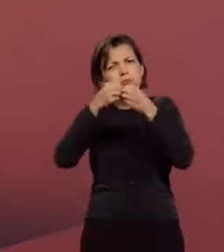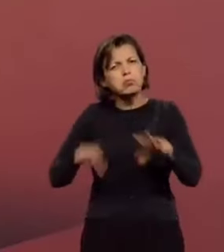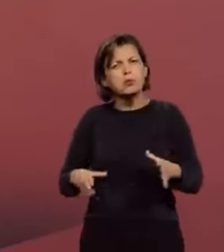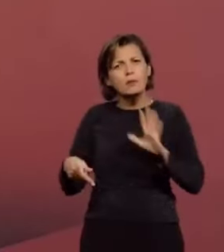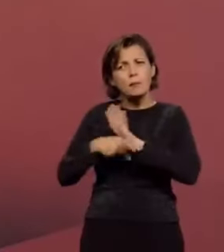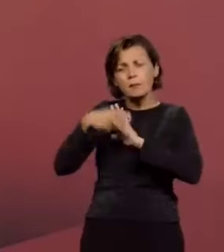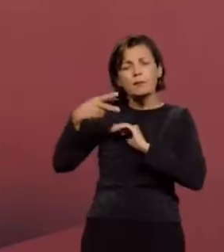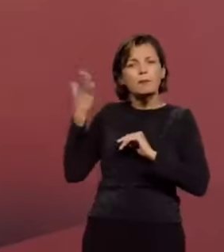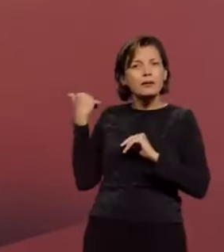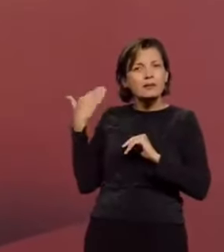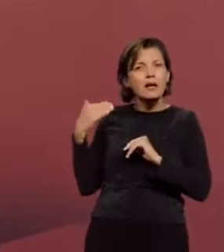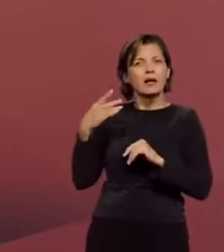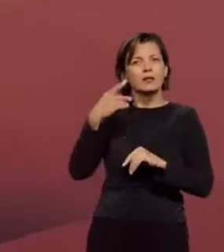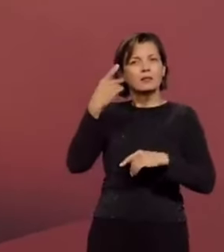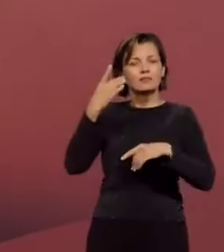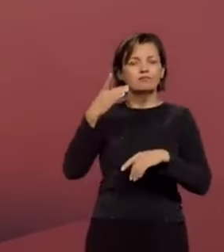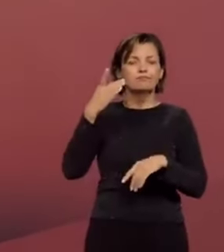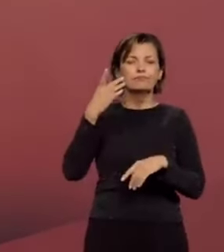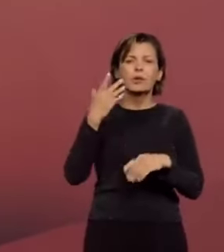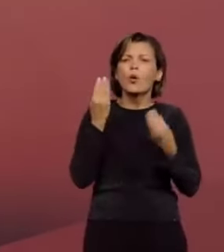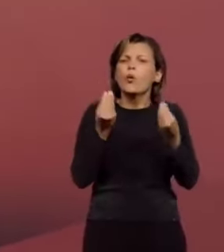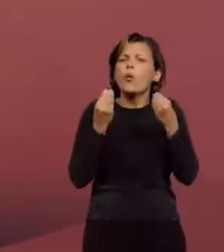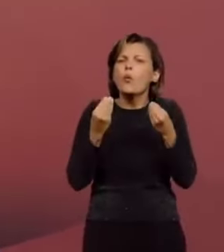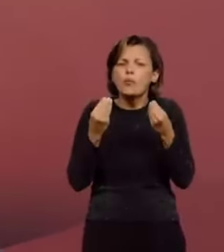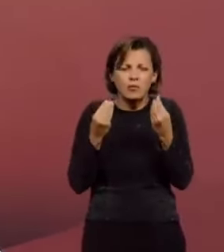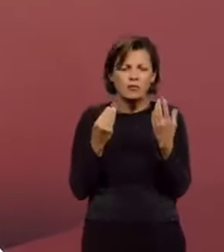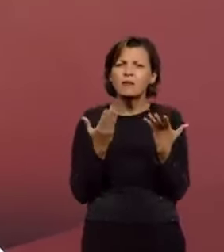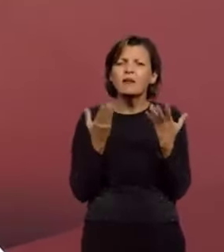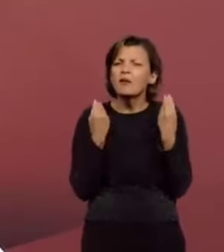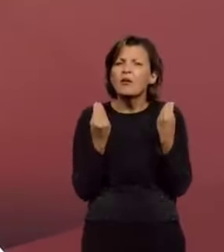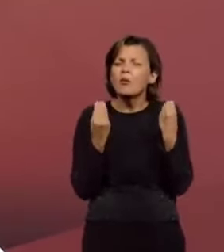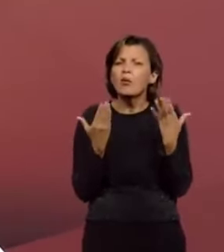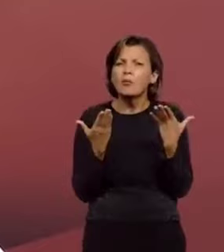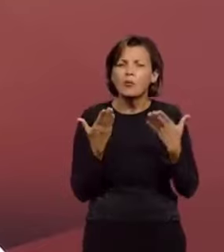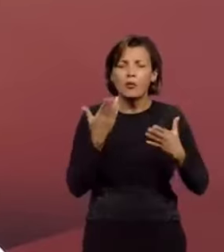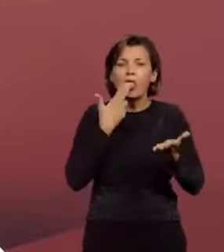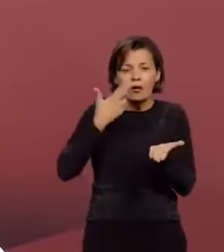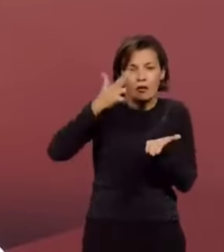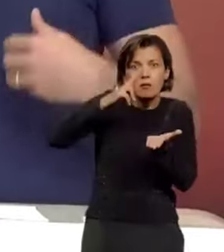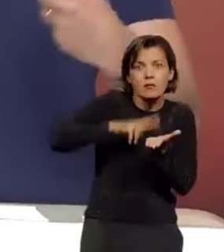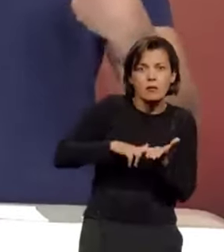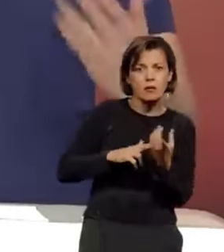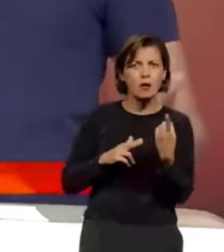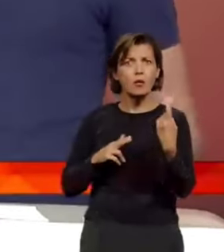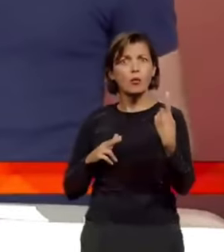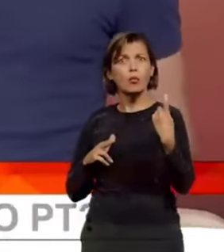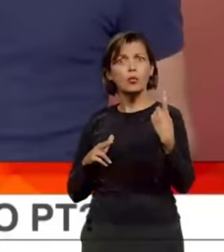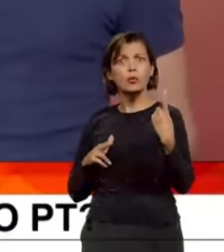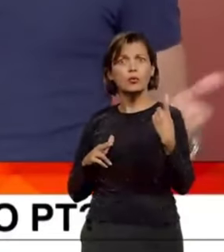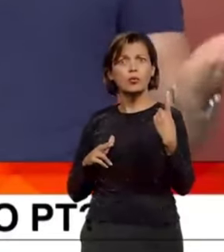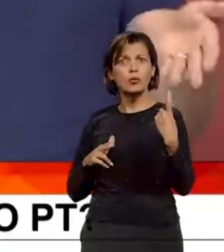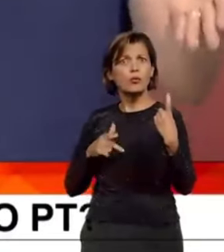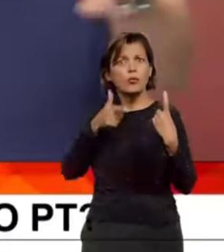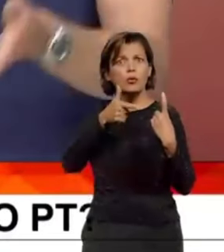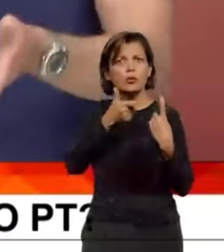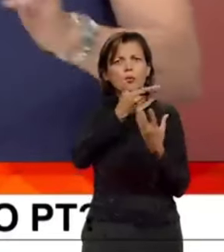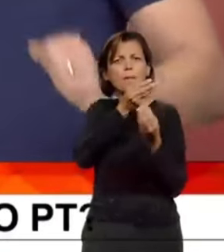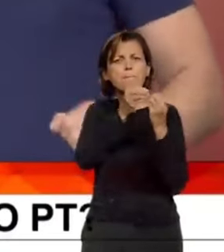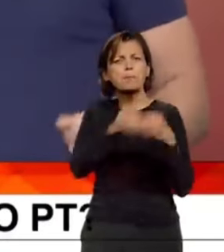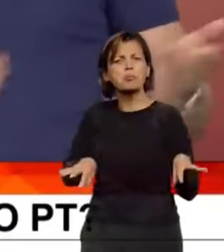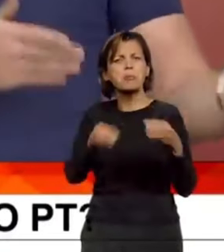eu te faço uma pergunta como que uma empresa que não tem concorrência gera prejuízo Olá eu sou concorrente Não voto em bolsonaro